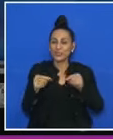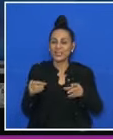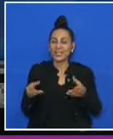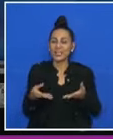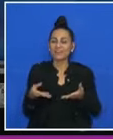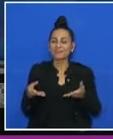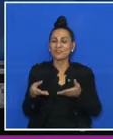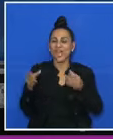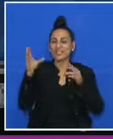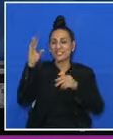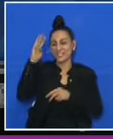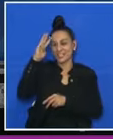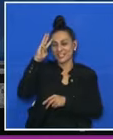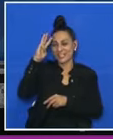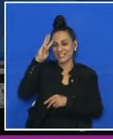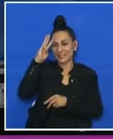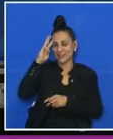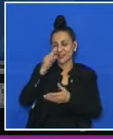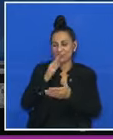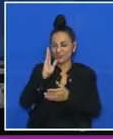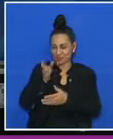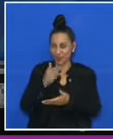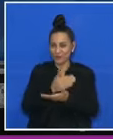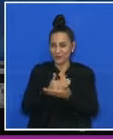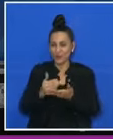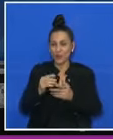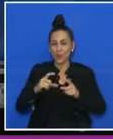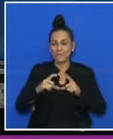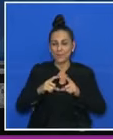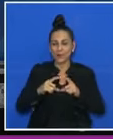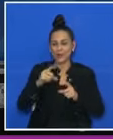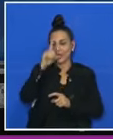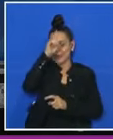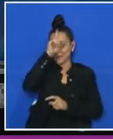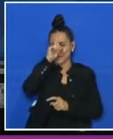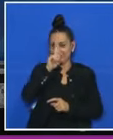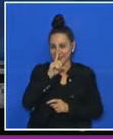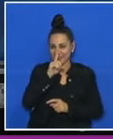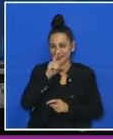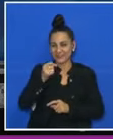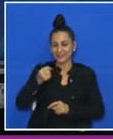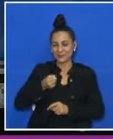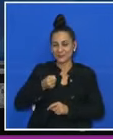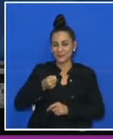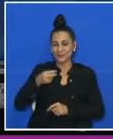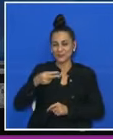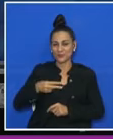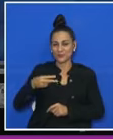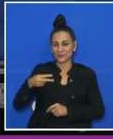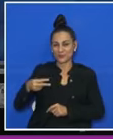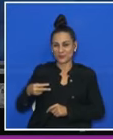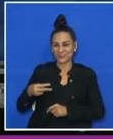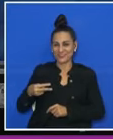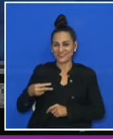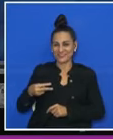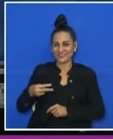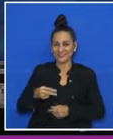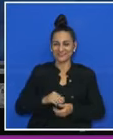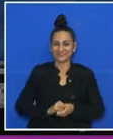desta terça-feira já começou. Bola amarela, número 22. Amarela,